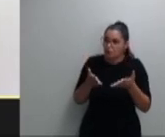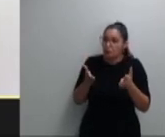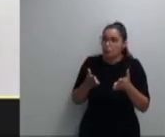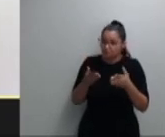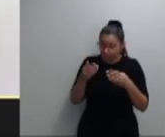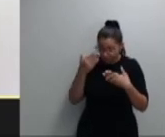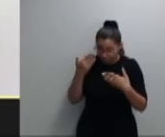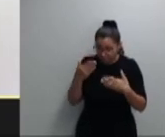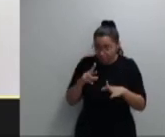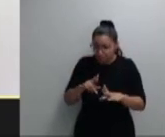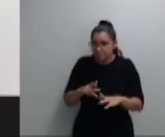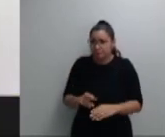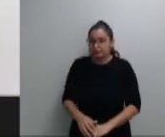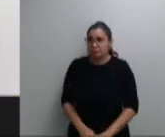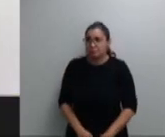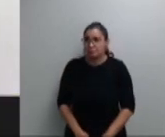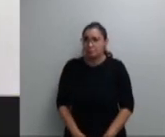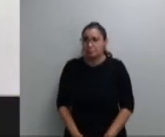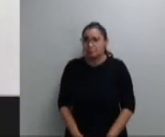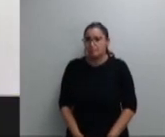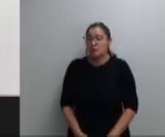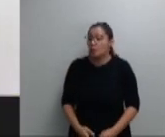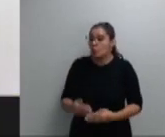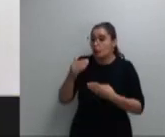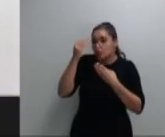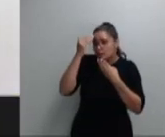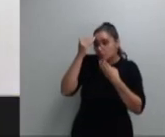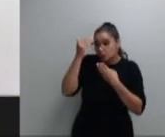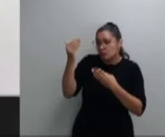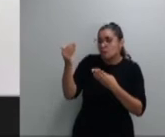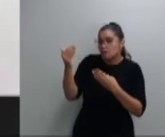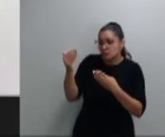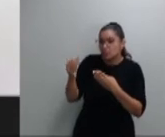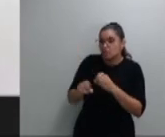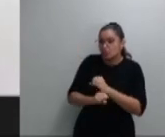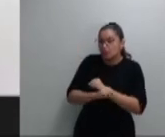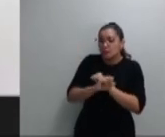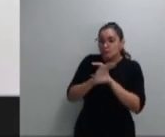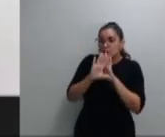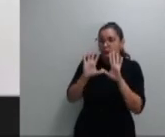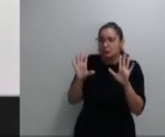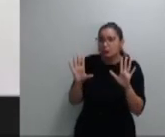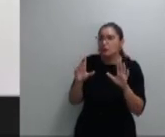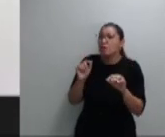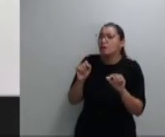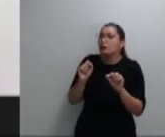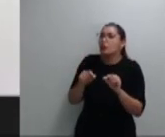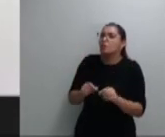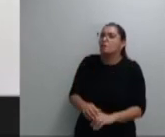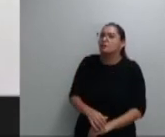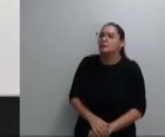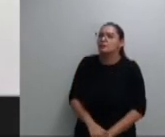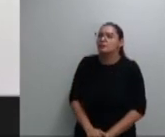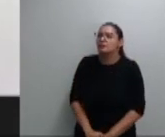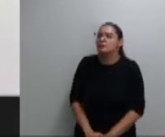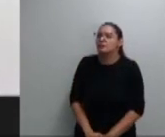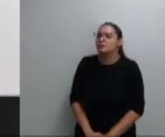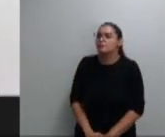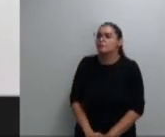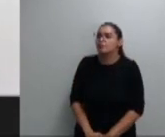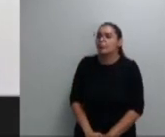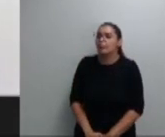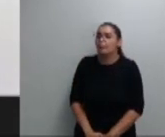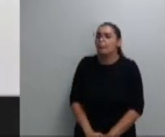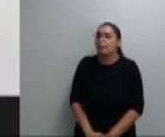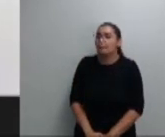resultado pois não doutor Rafael eu agradeço o esclarecimento que foi feito o ministro Coquina como relator tem a palavra